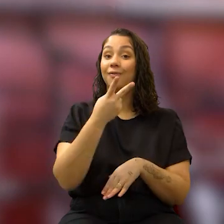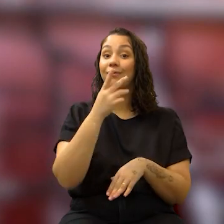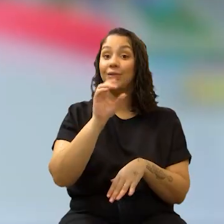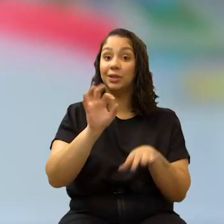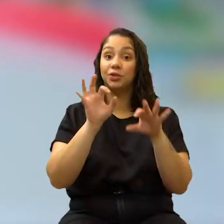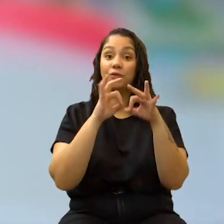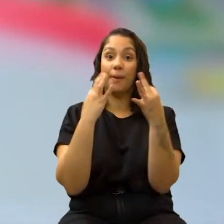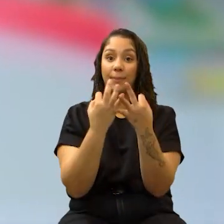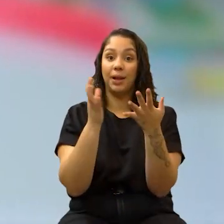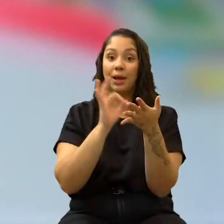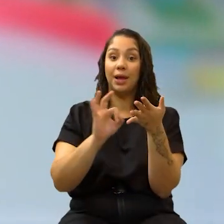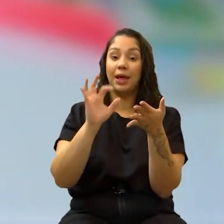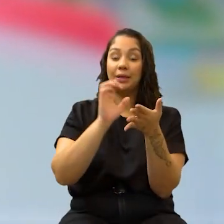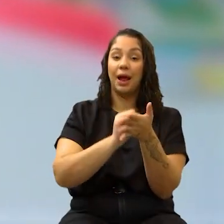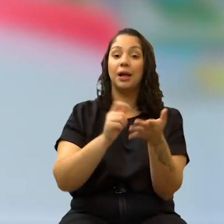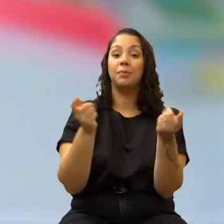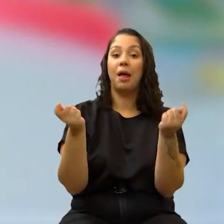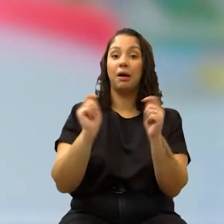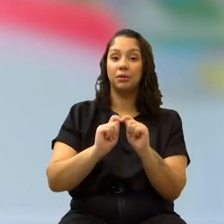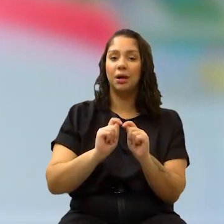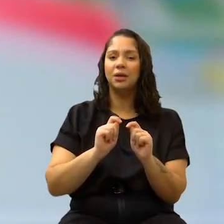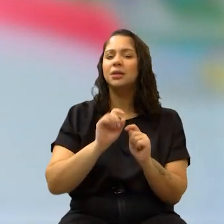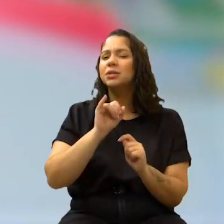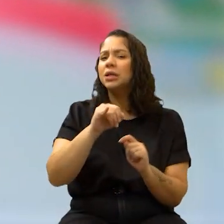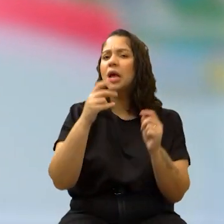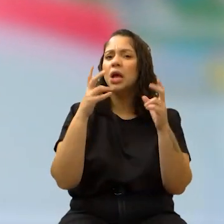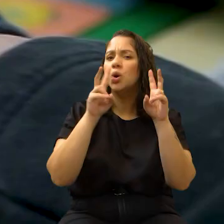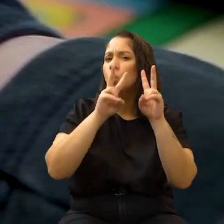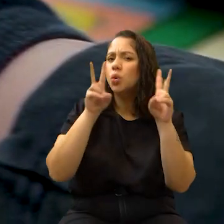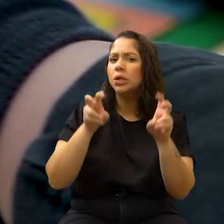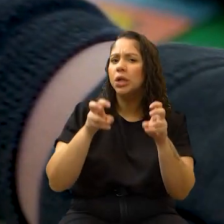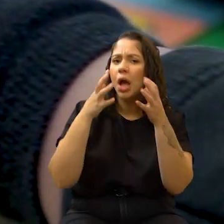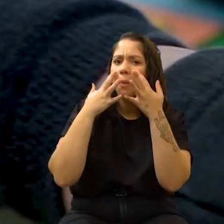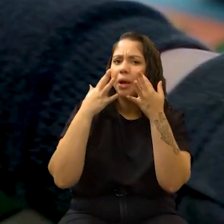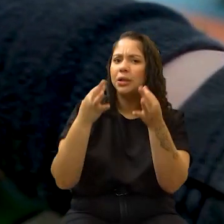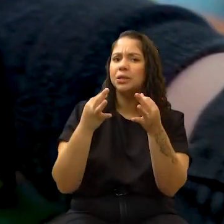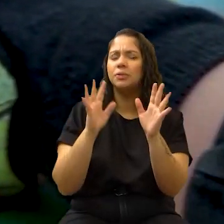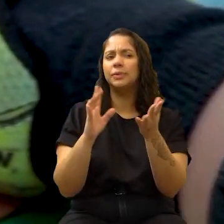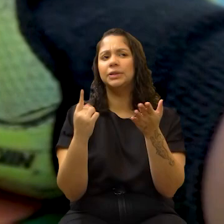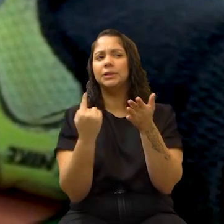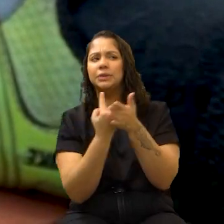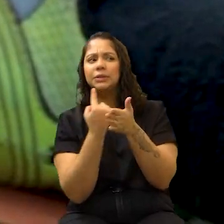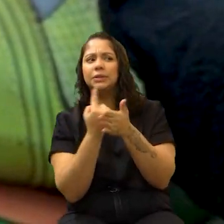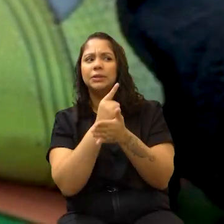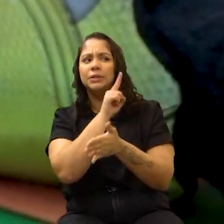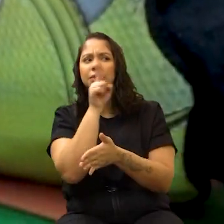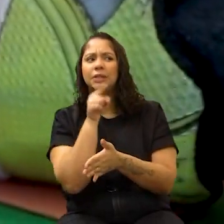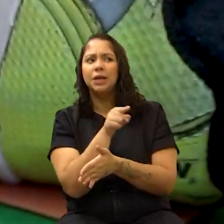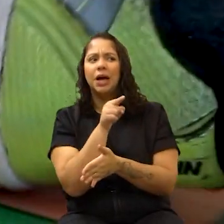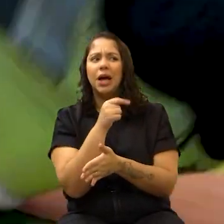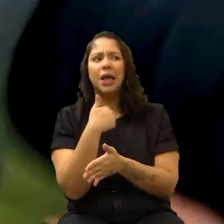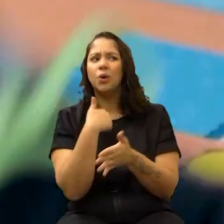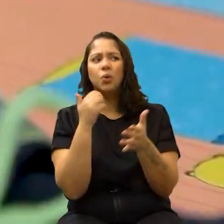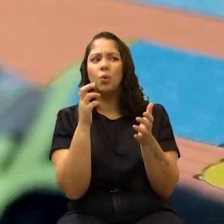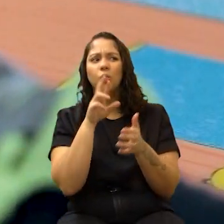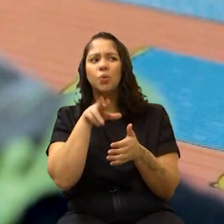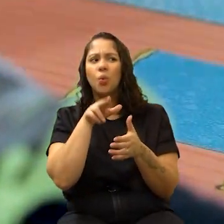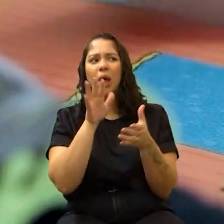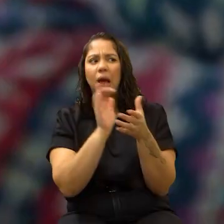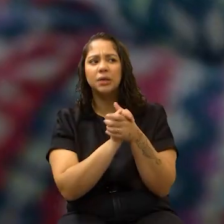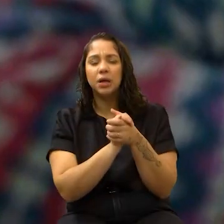para suprir a demanda. E se o assunto chamou sua atenção, mas você se questionou, eu não